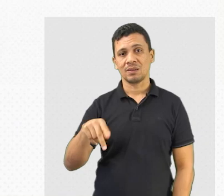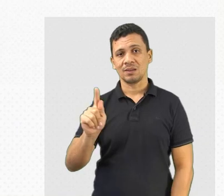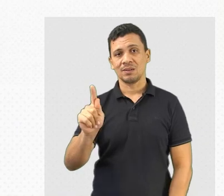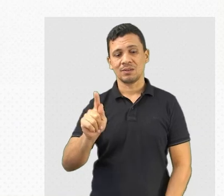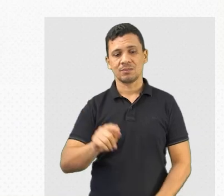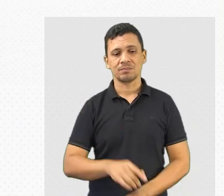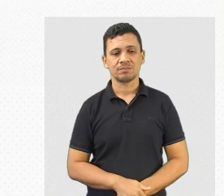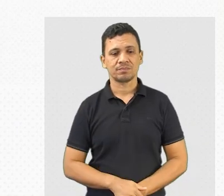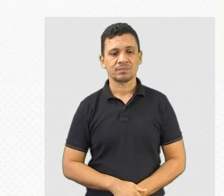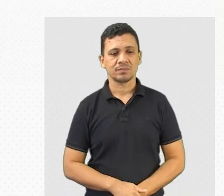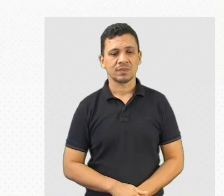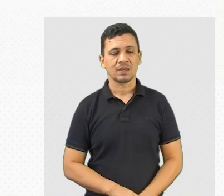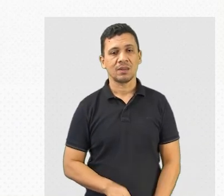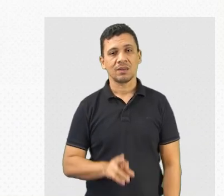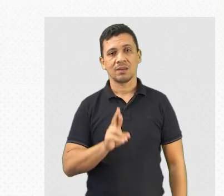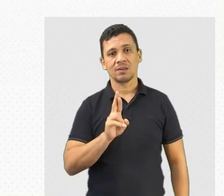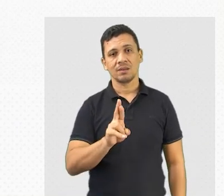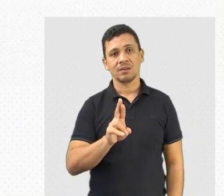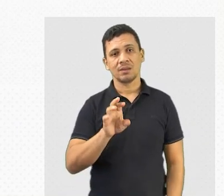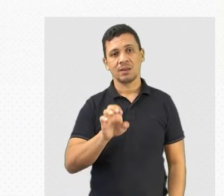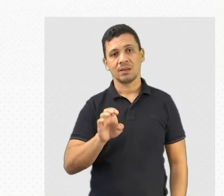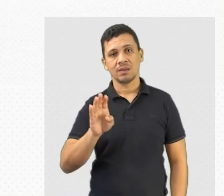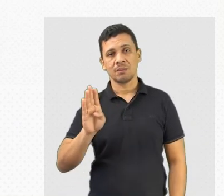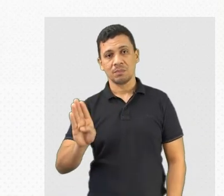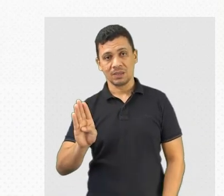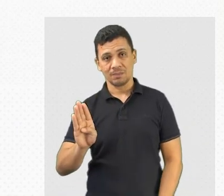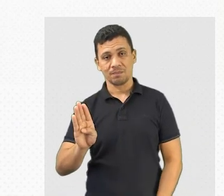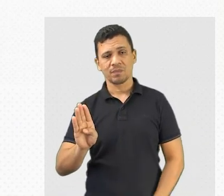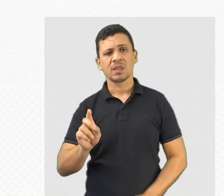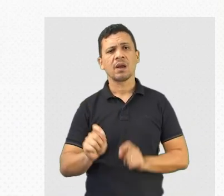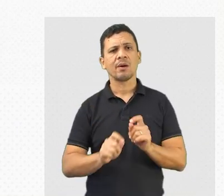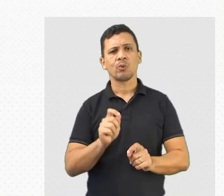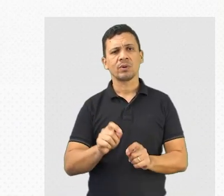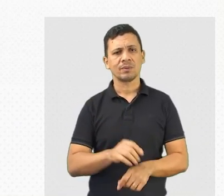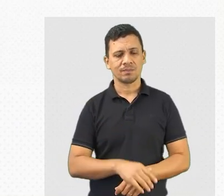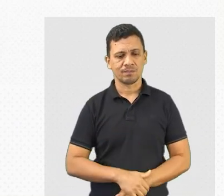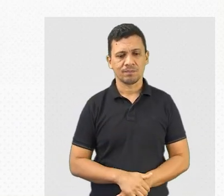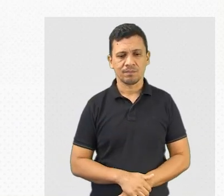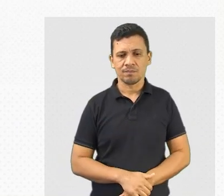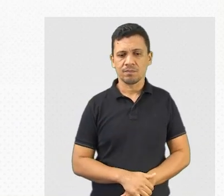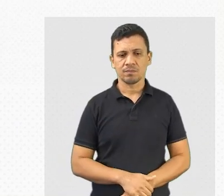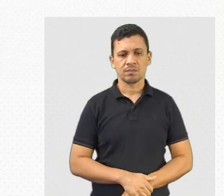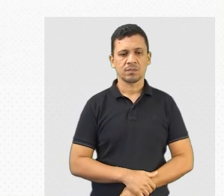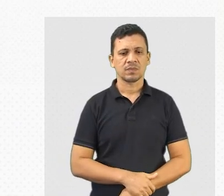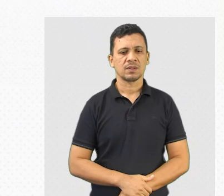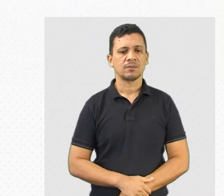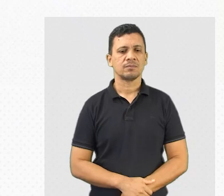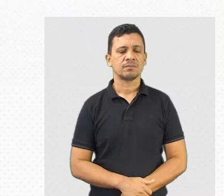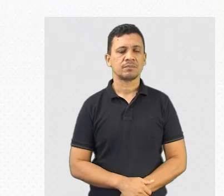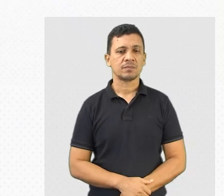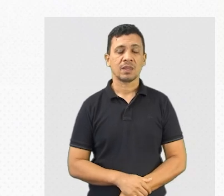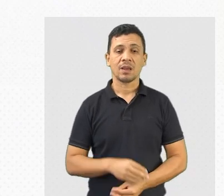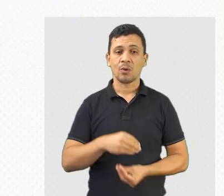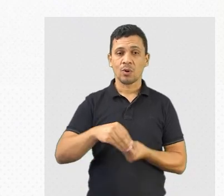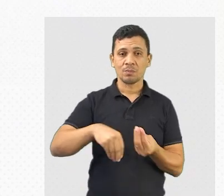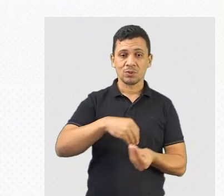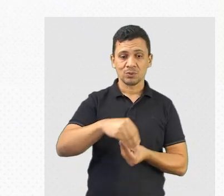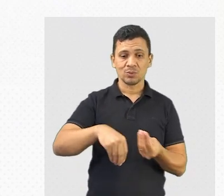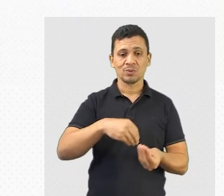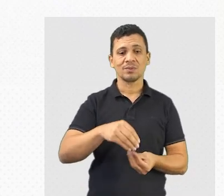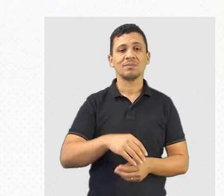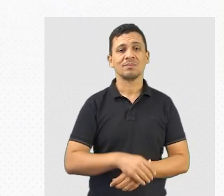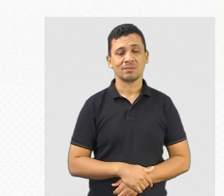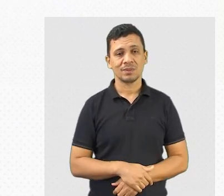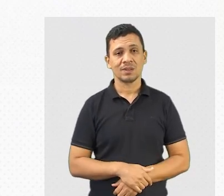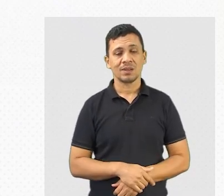R&B é um gênero musical, que é uma sigla, que representa Rhythm and Blues, que é uma mistura. Então, você